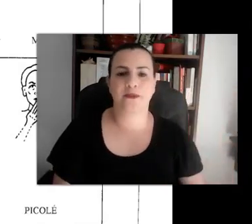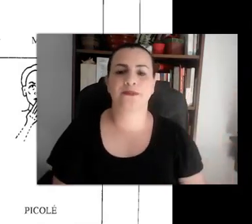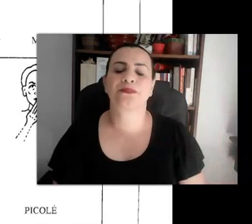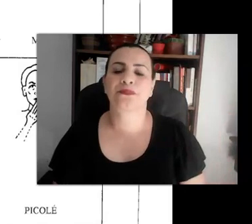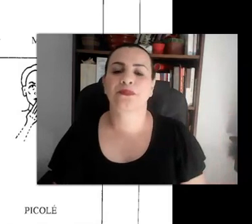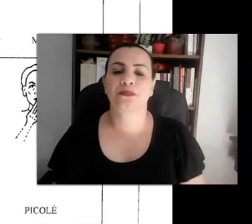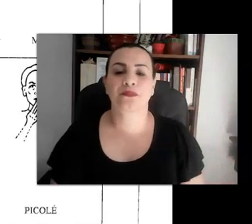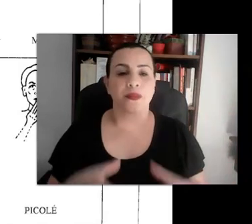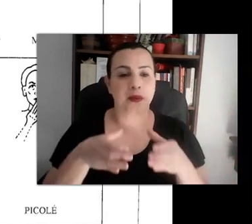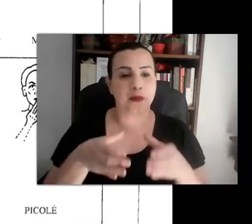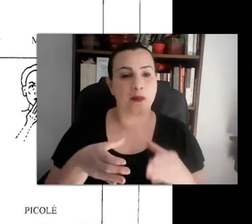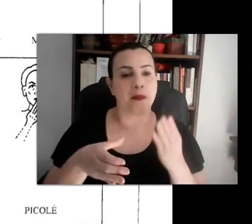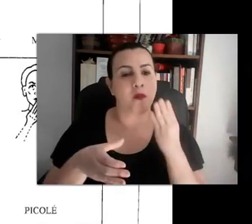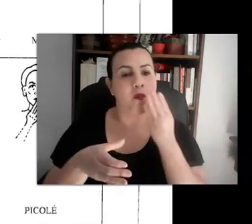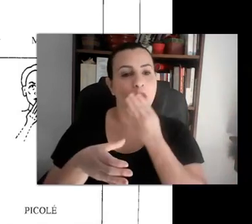Mel.